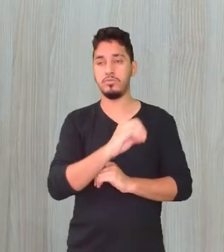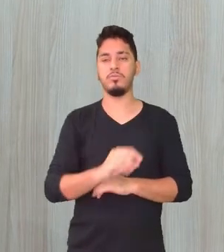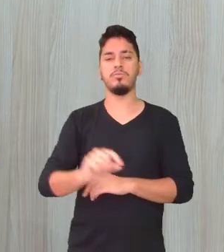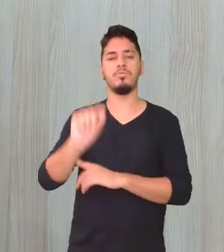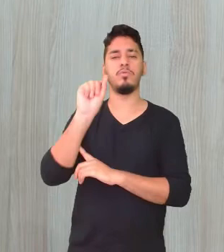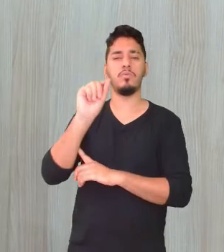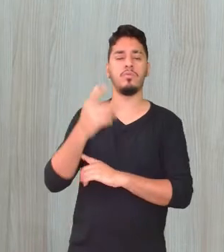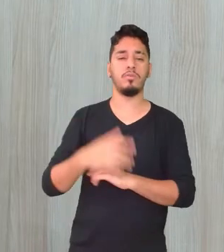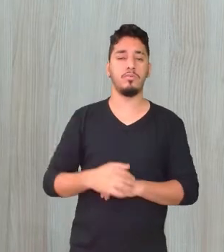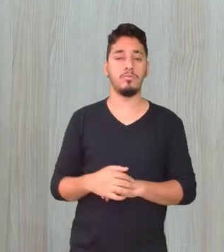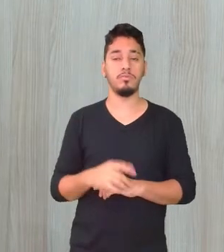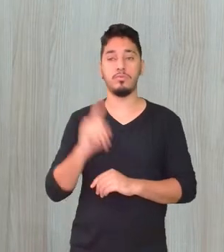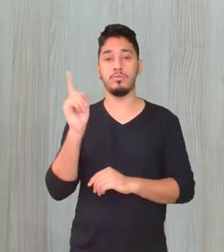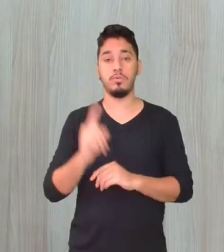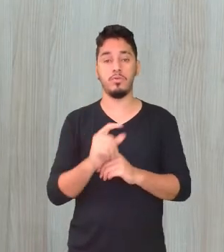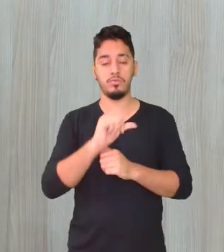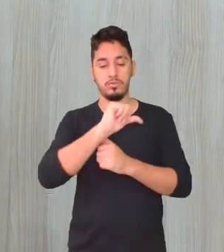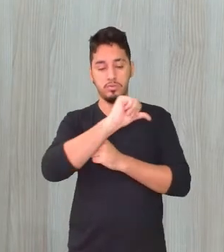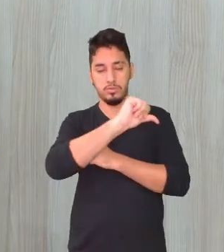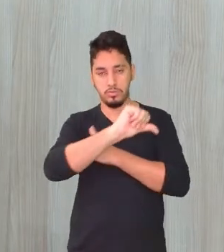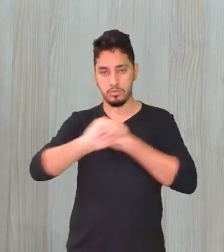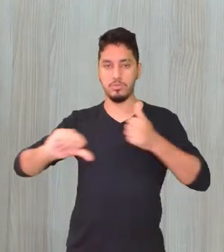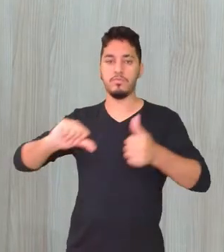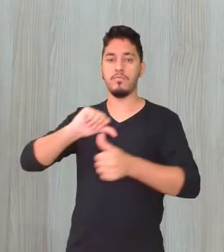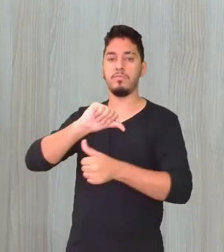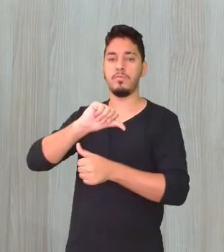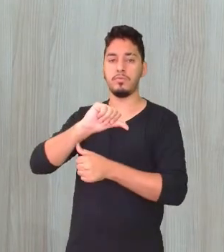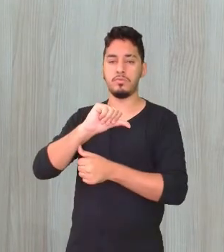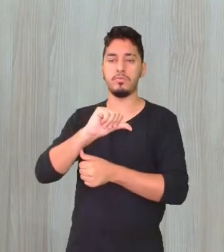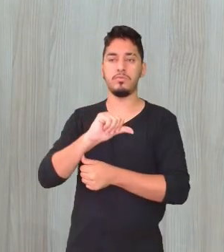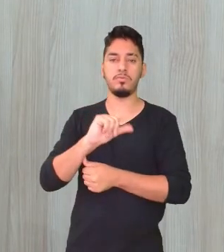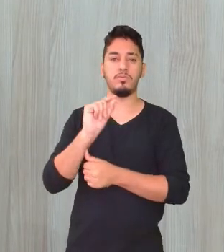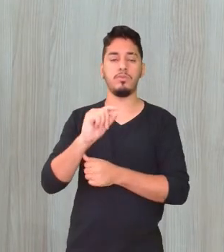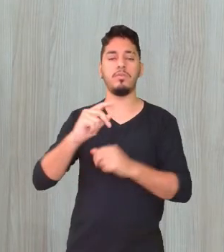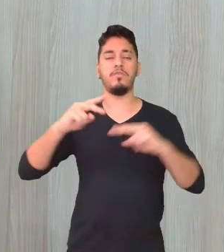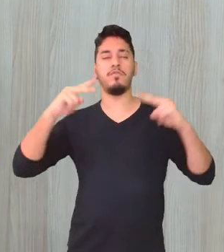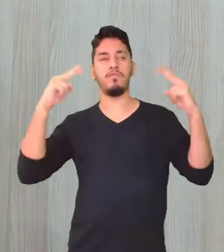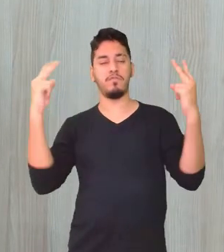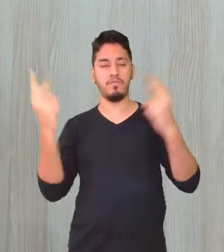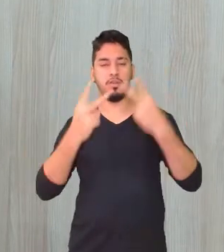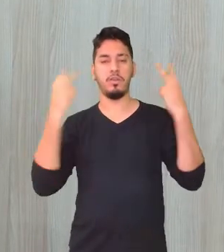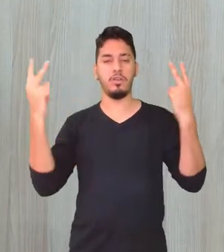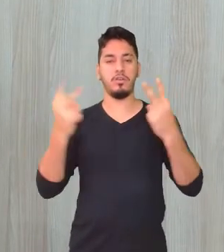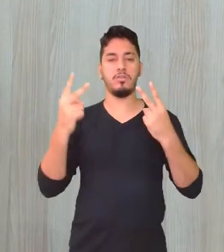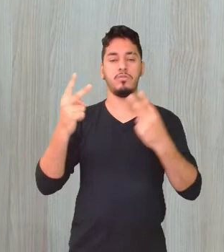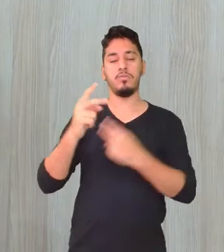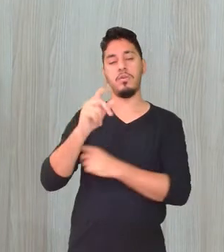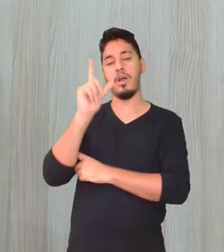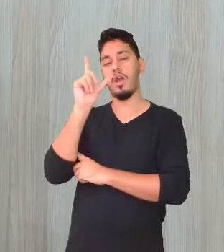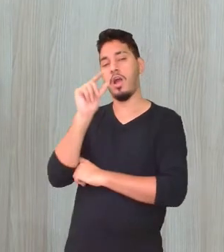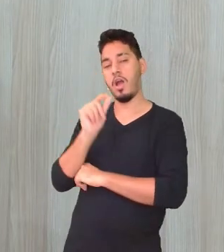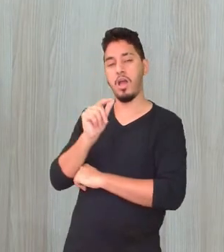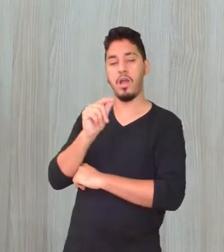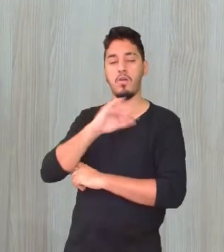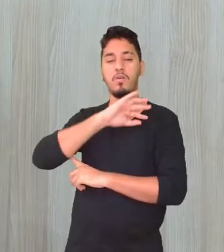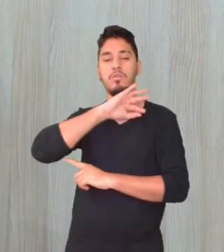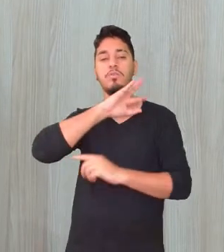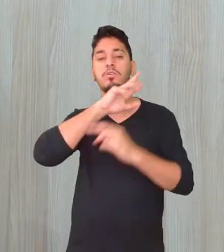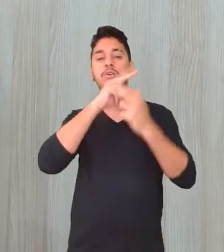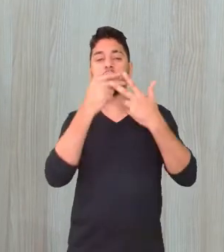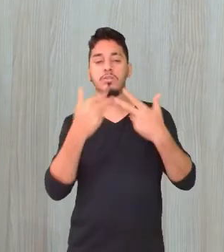quê? Os transformadores, né? Sim. São justamente a ação de vento, água, dos